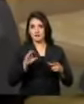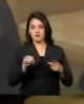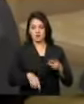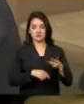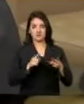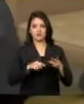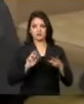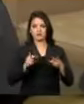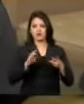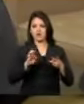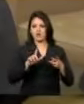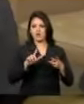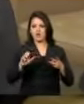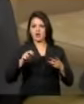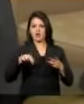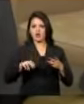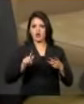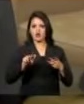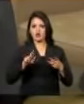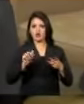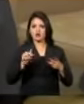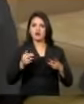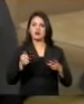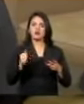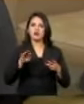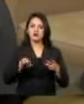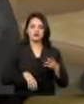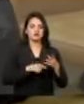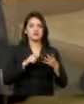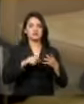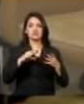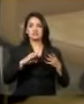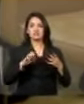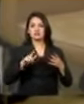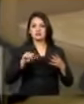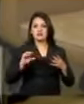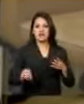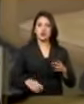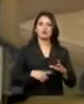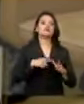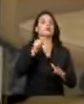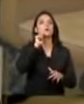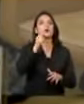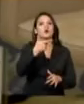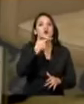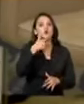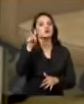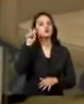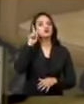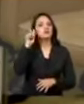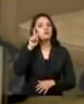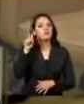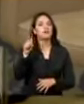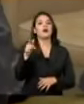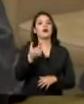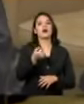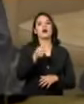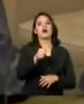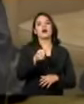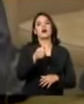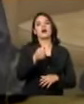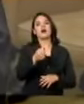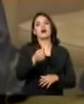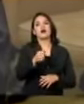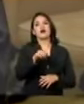naquele tempo, do ministro Sepúlveda Pertence, Celso de Mello, Marco Aurélio, Gilmar Mendes, César Peluso, Aires Brito, Eros